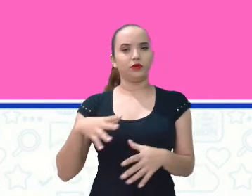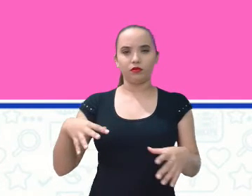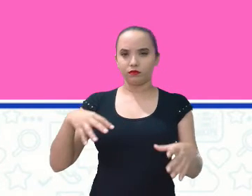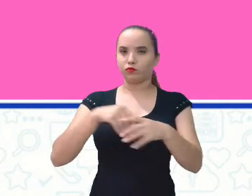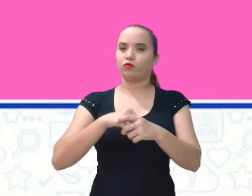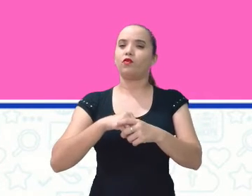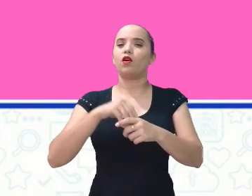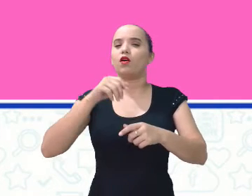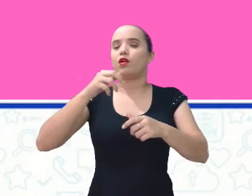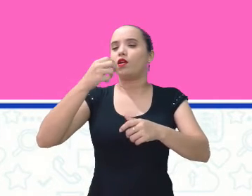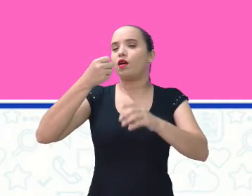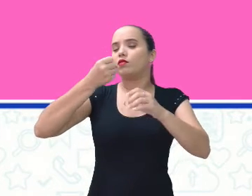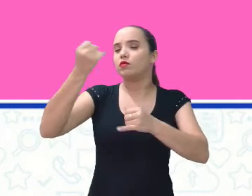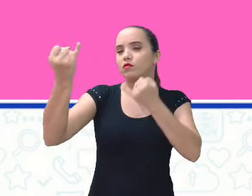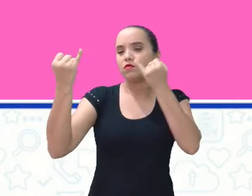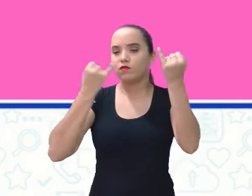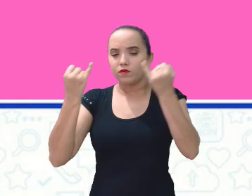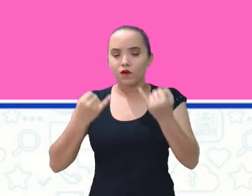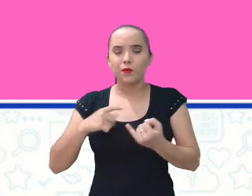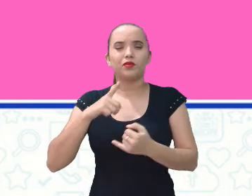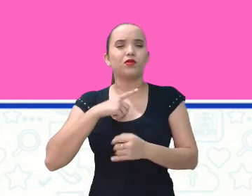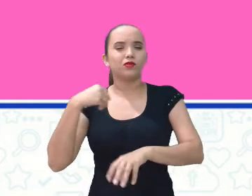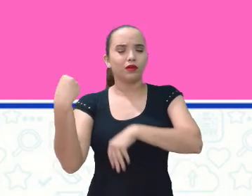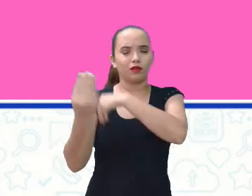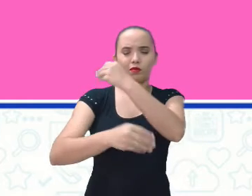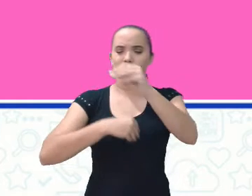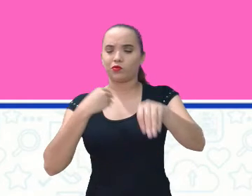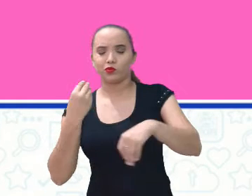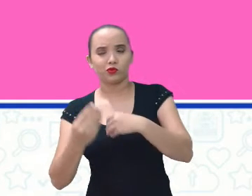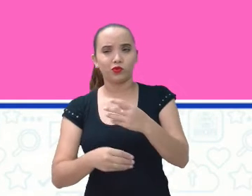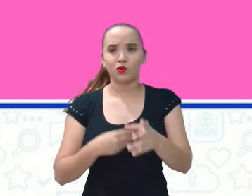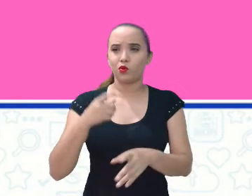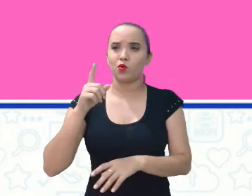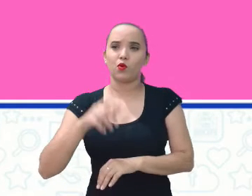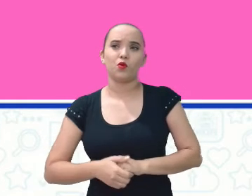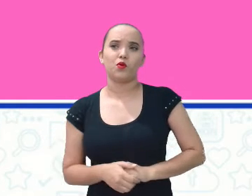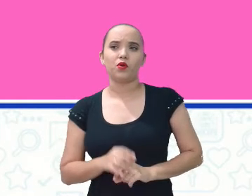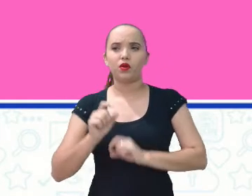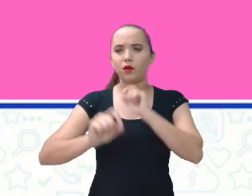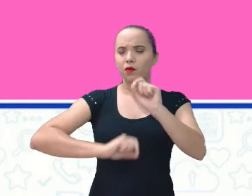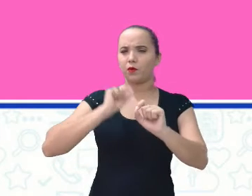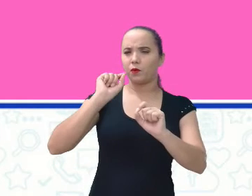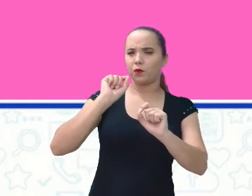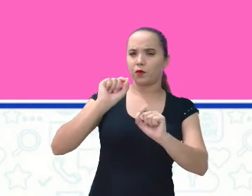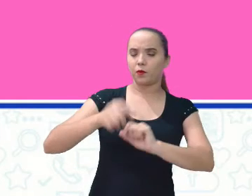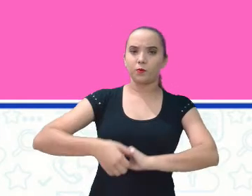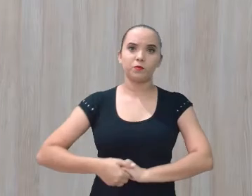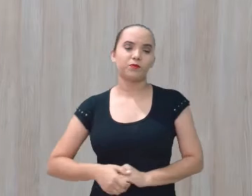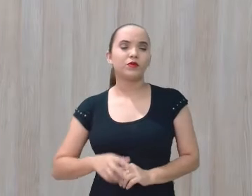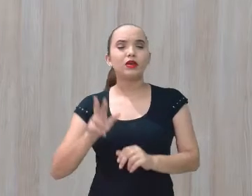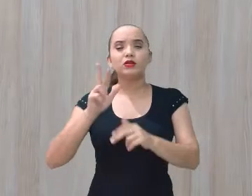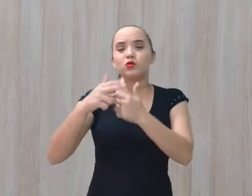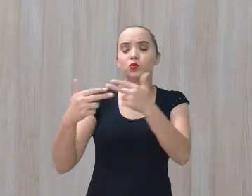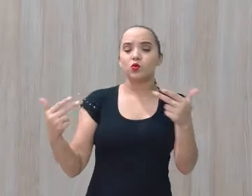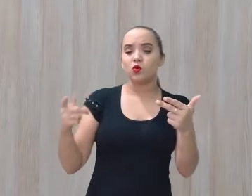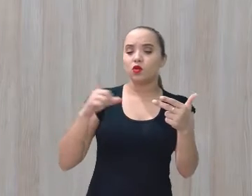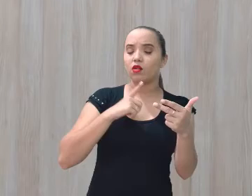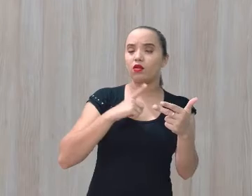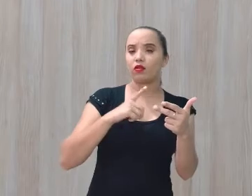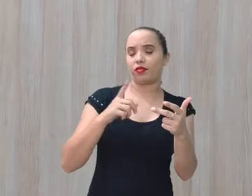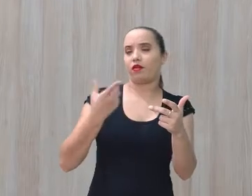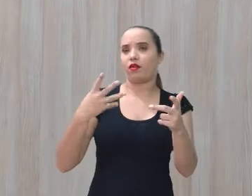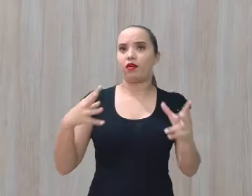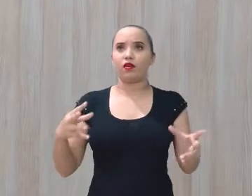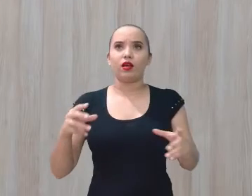elementos multimodais. E aí vocês podem falar assim, o que é isso, professora? É aqueles elementos que estão além da letra,